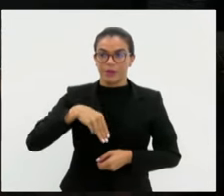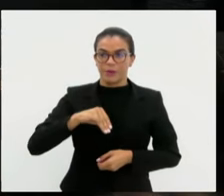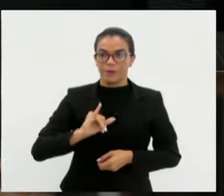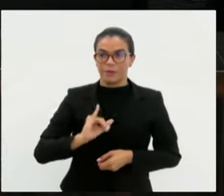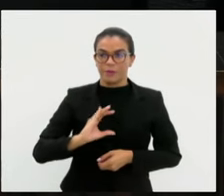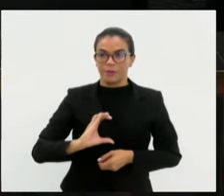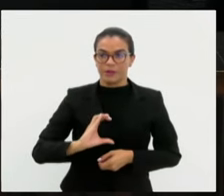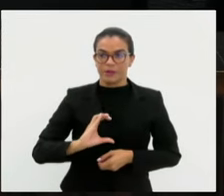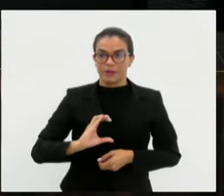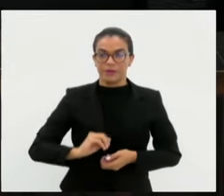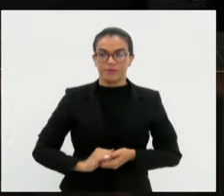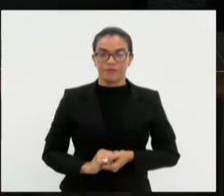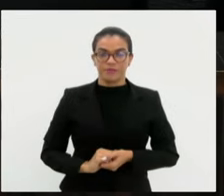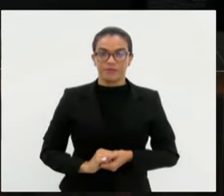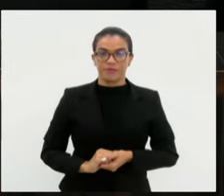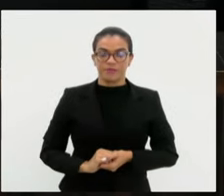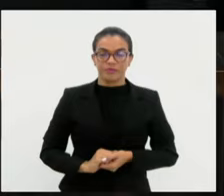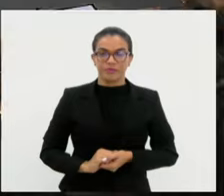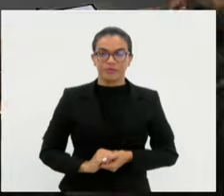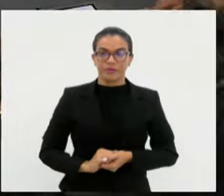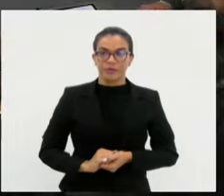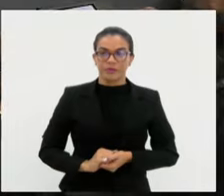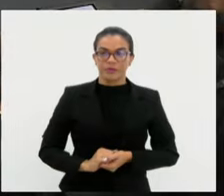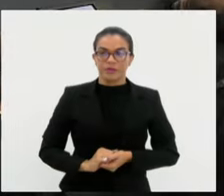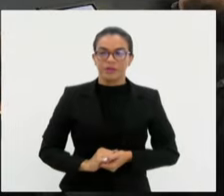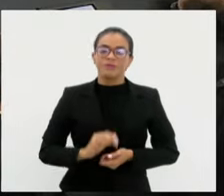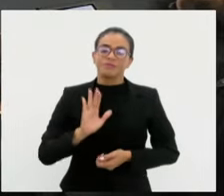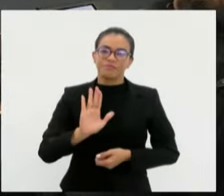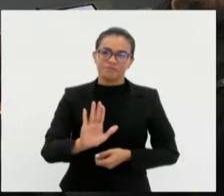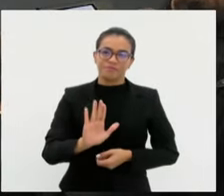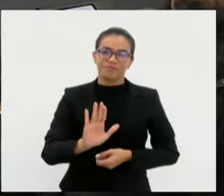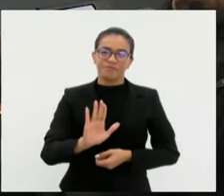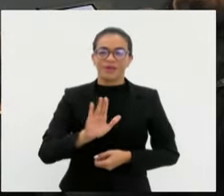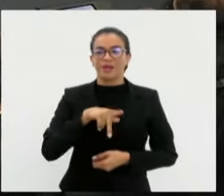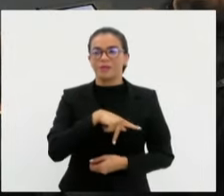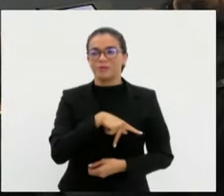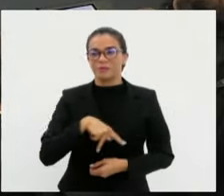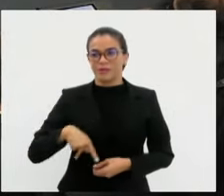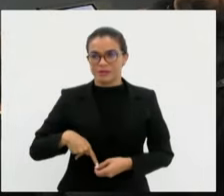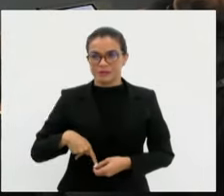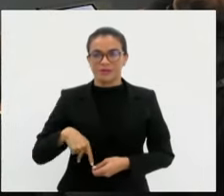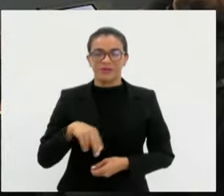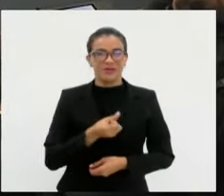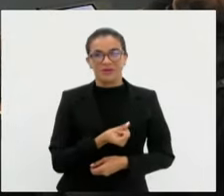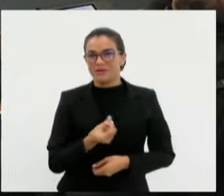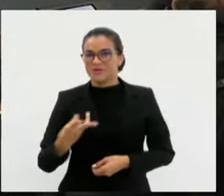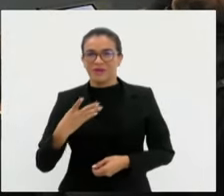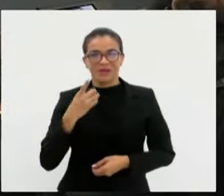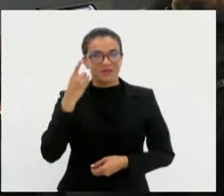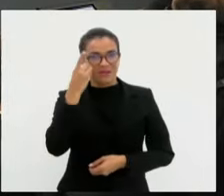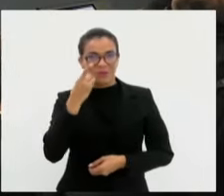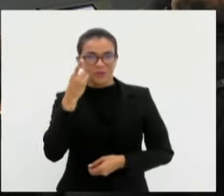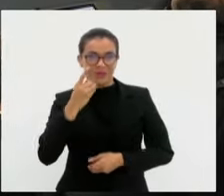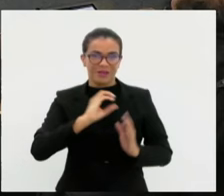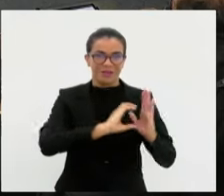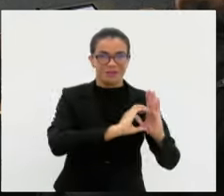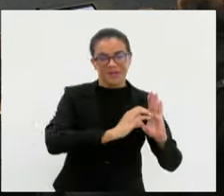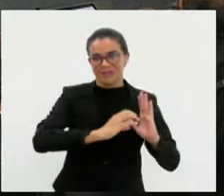Pela ordem. Deputado Mink, por favor. Senhor presidente, vários deputados e vários